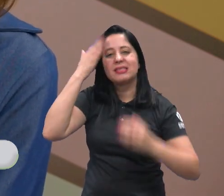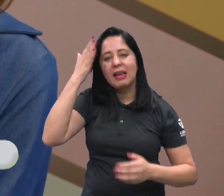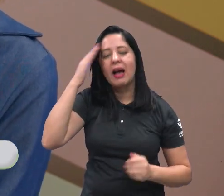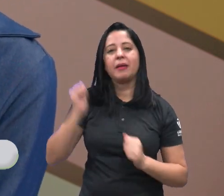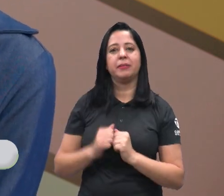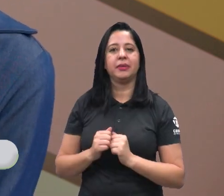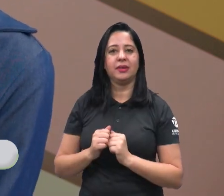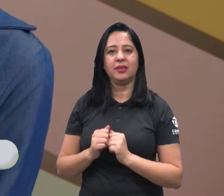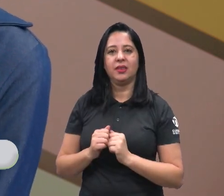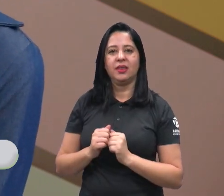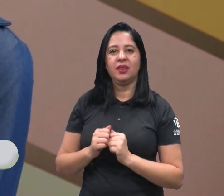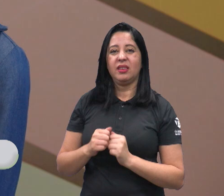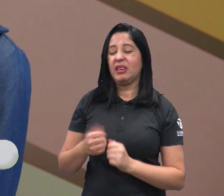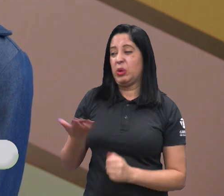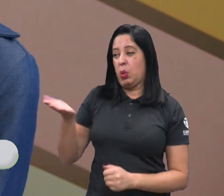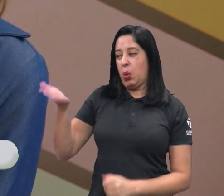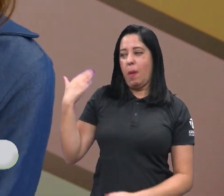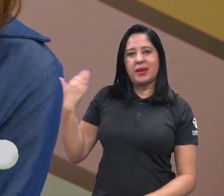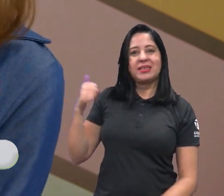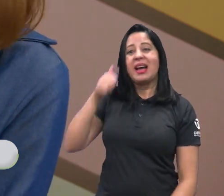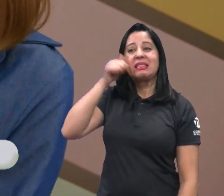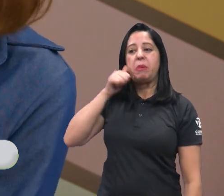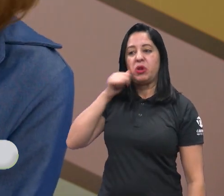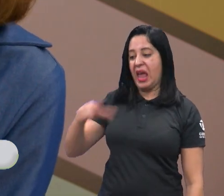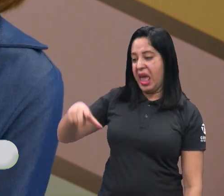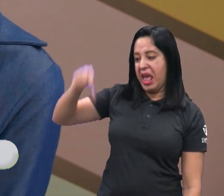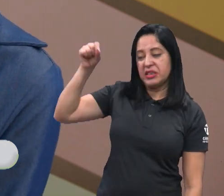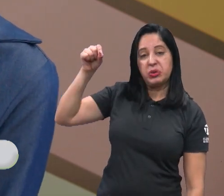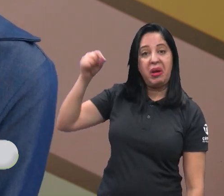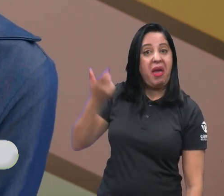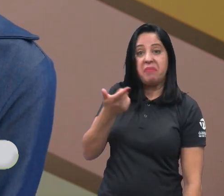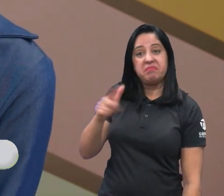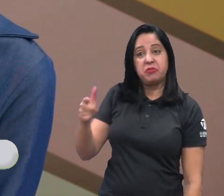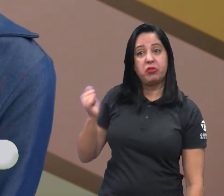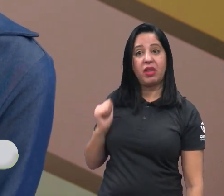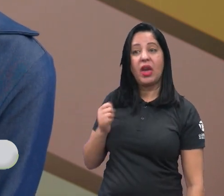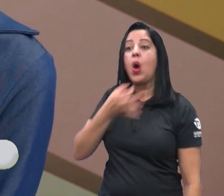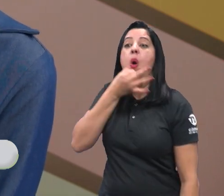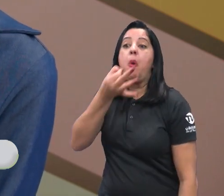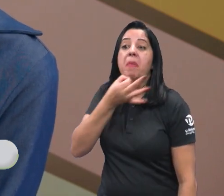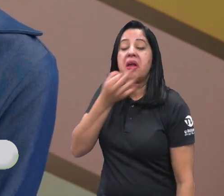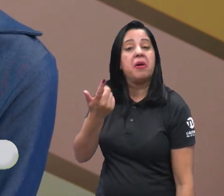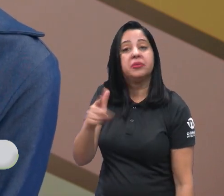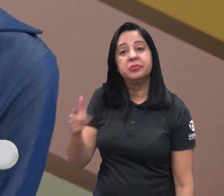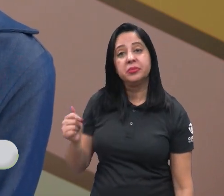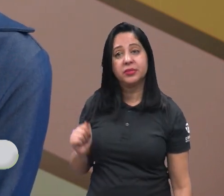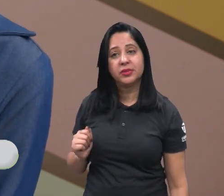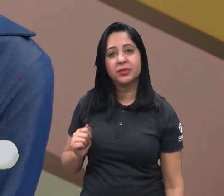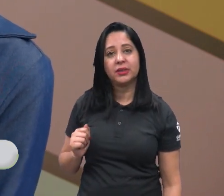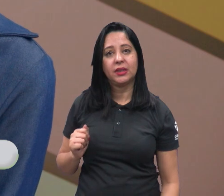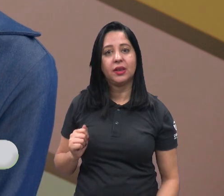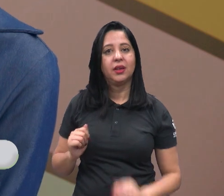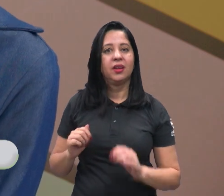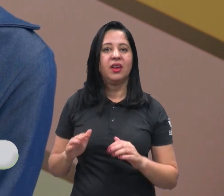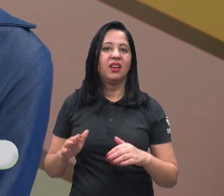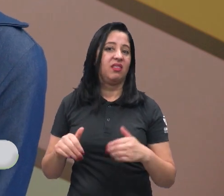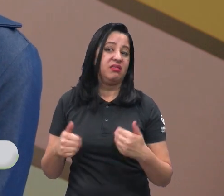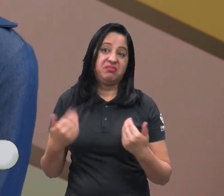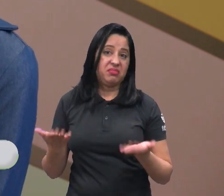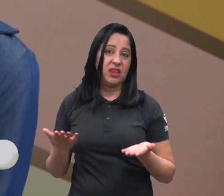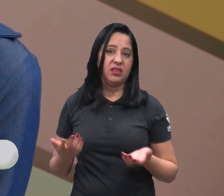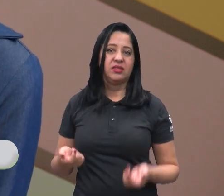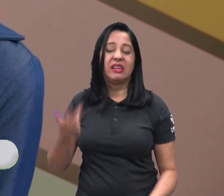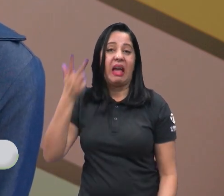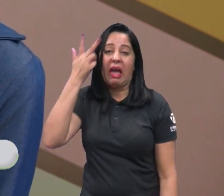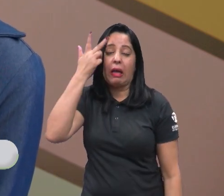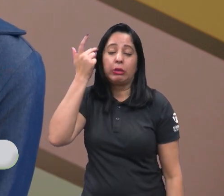não tinha escolha. E é real, porque na época delas, elas não tiveram escolha mesmo. Então, é normal parar de pensar